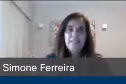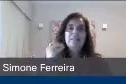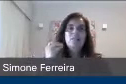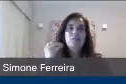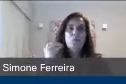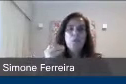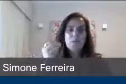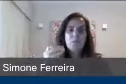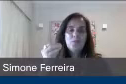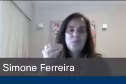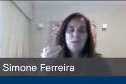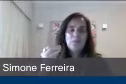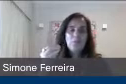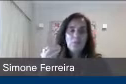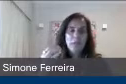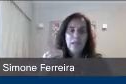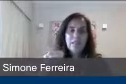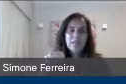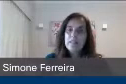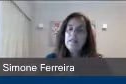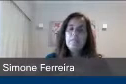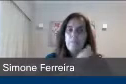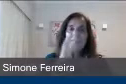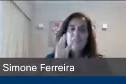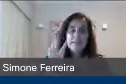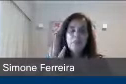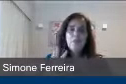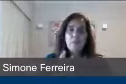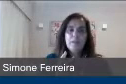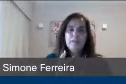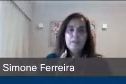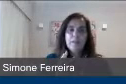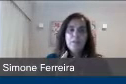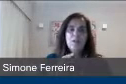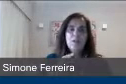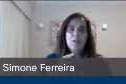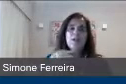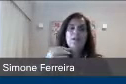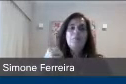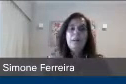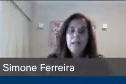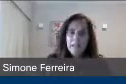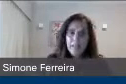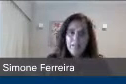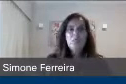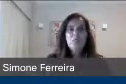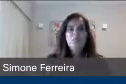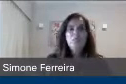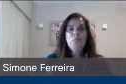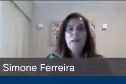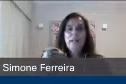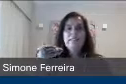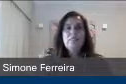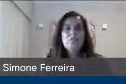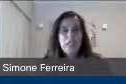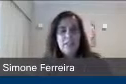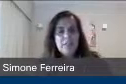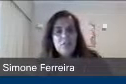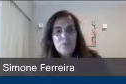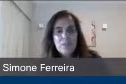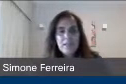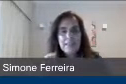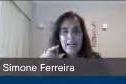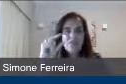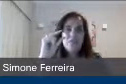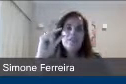e o processo de candidatura para elas de certa forma é parecido, mas a exigência, digamos assim,